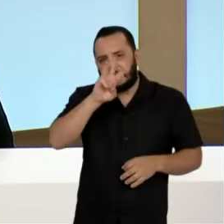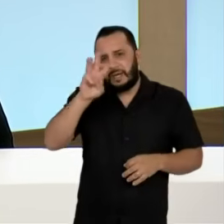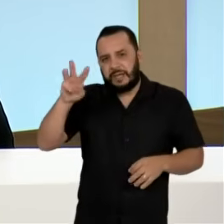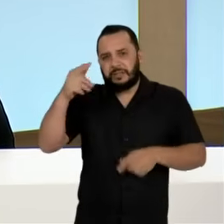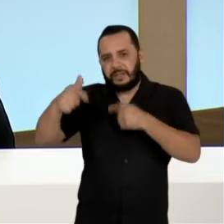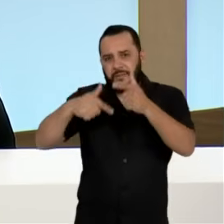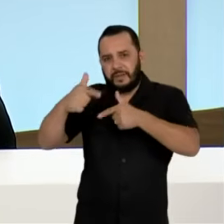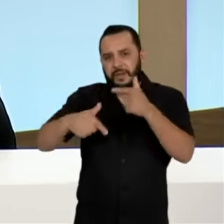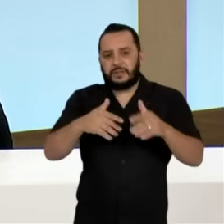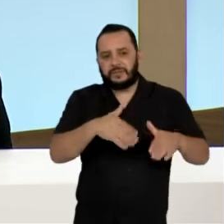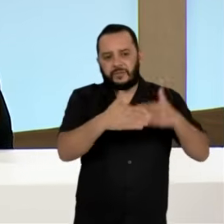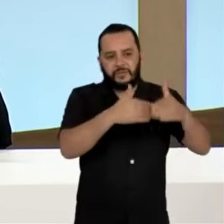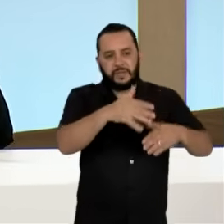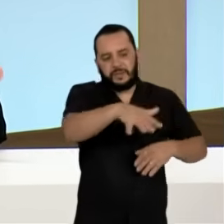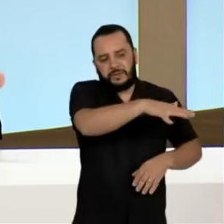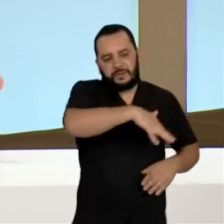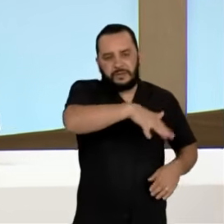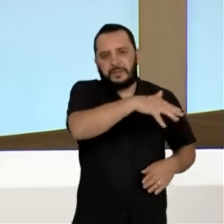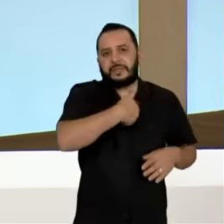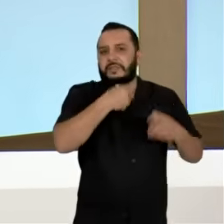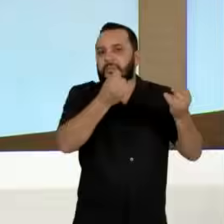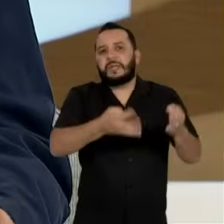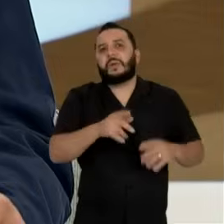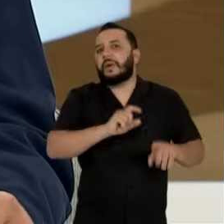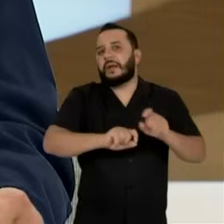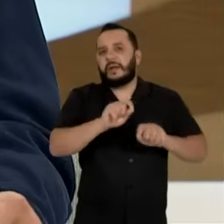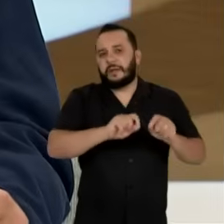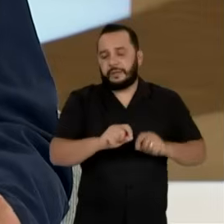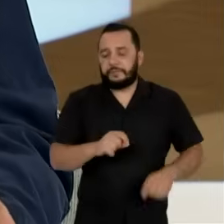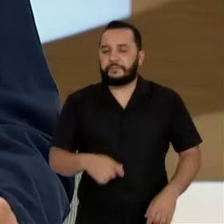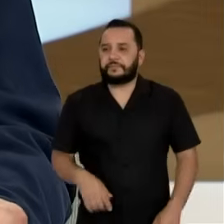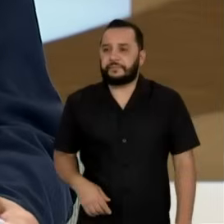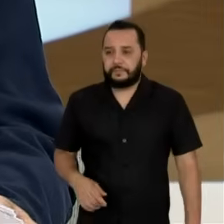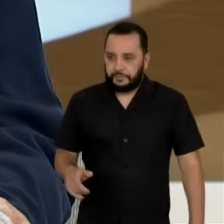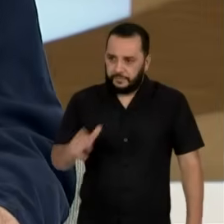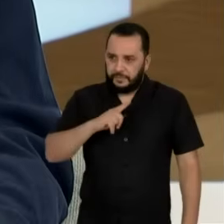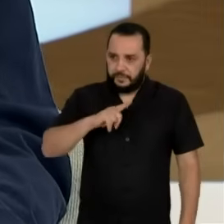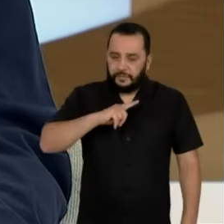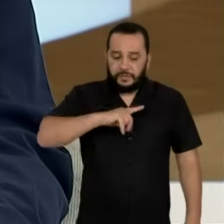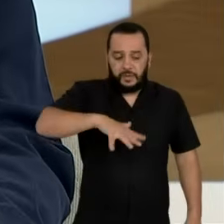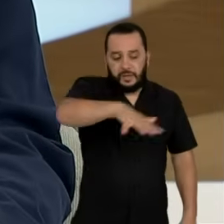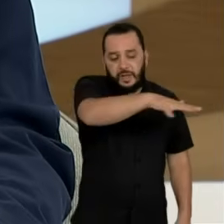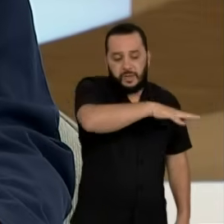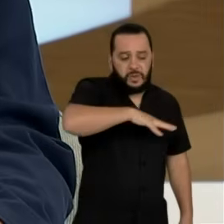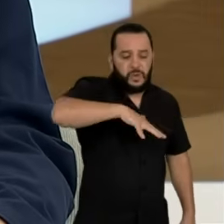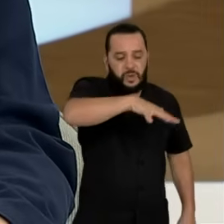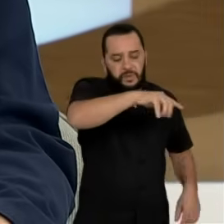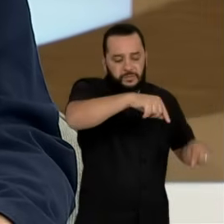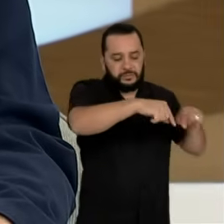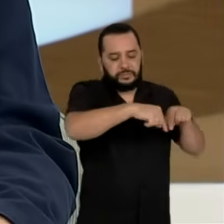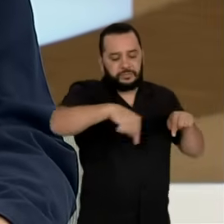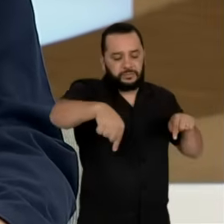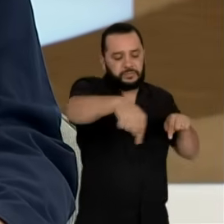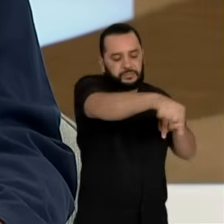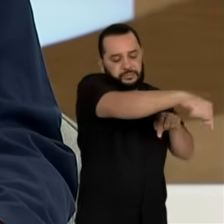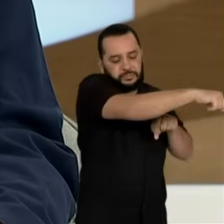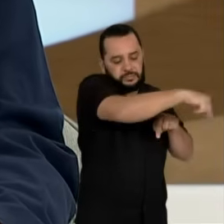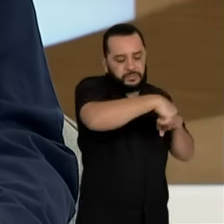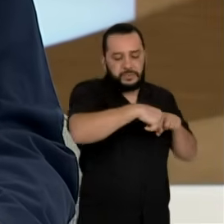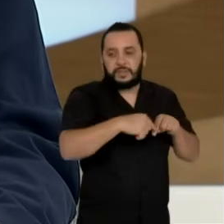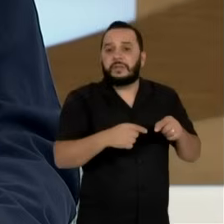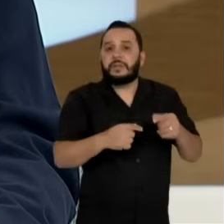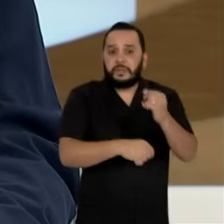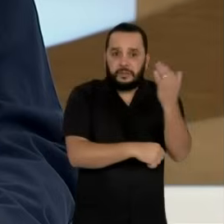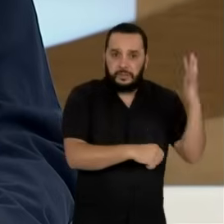como desenvolvimento territorial. Explica para a gente o que é isso. Olha, a gente trabalha com territórios que são territórios da Unidade de